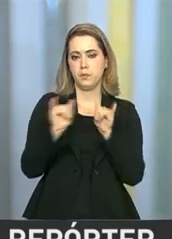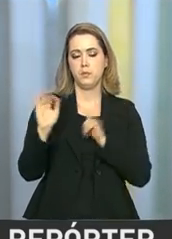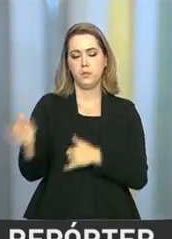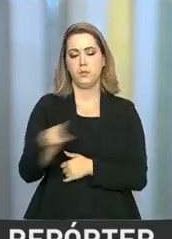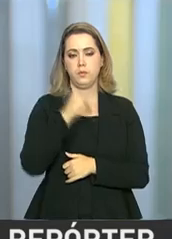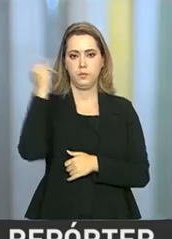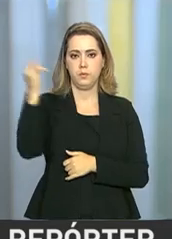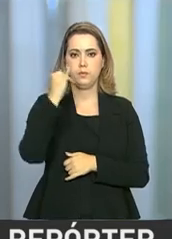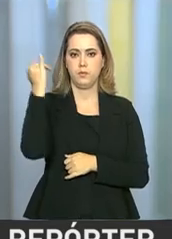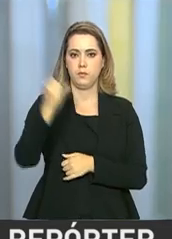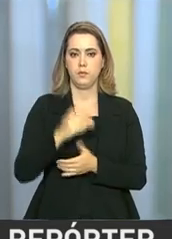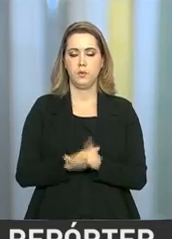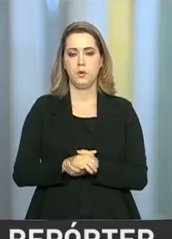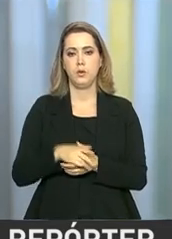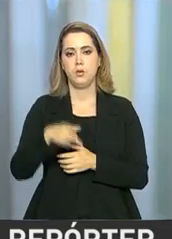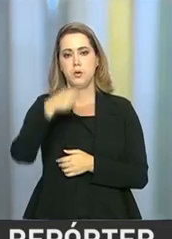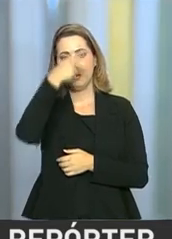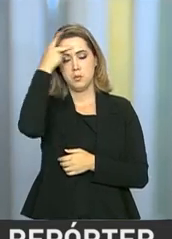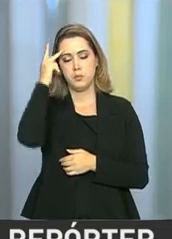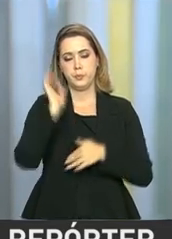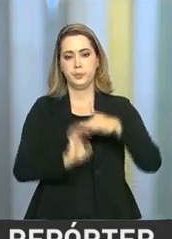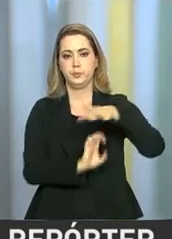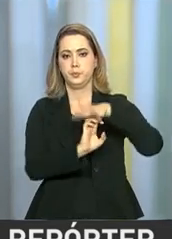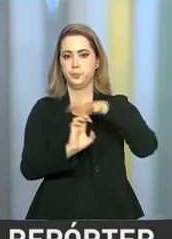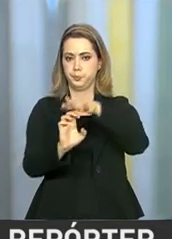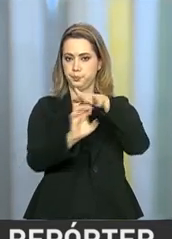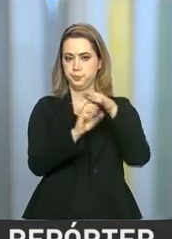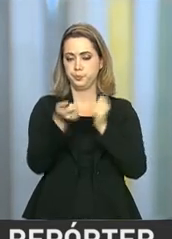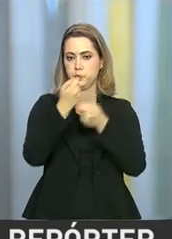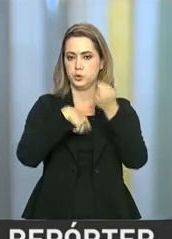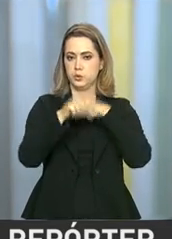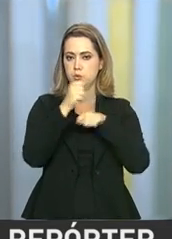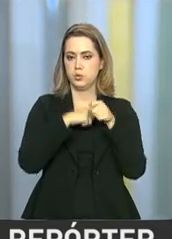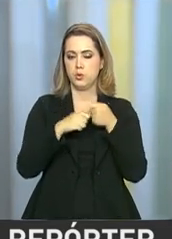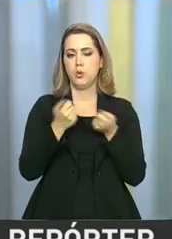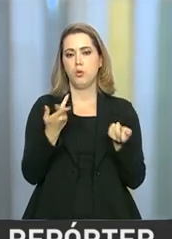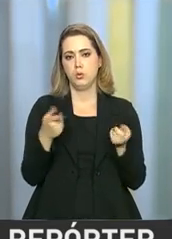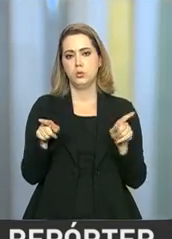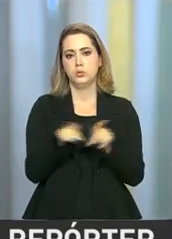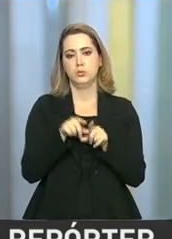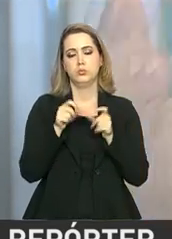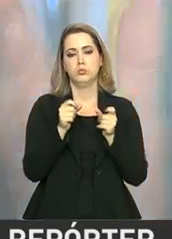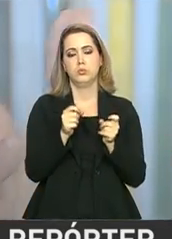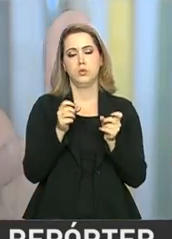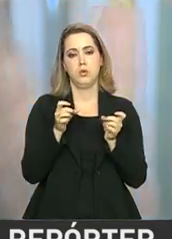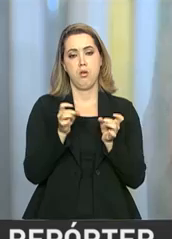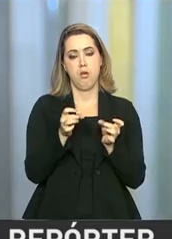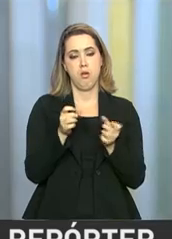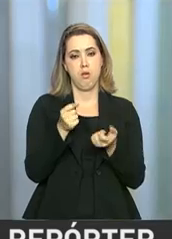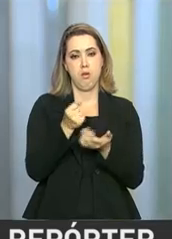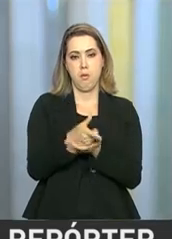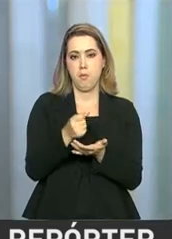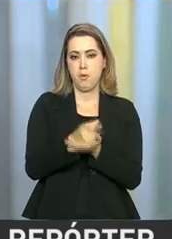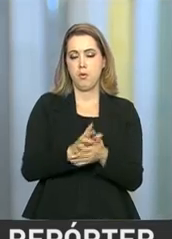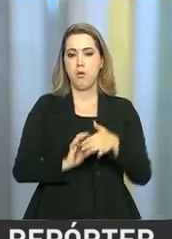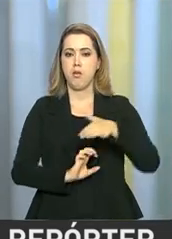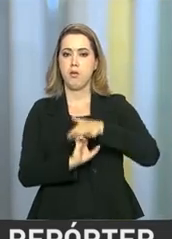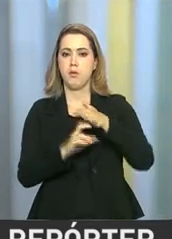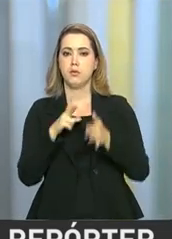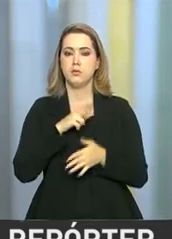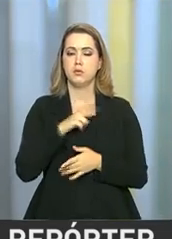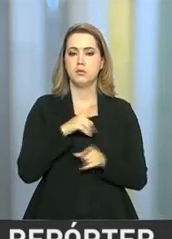importância para os agentes econômicos do Brasil, consumidores e investidores e